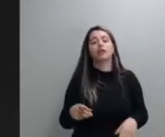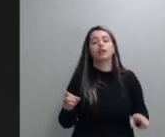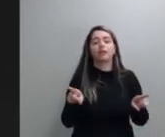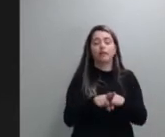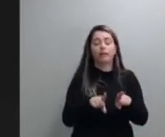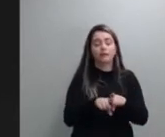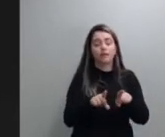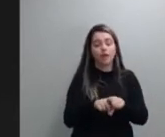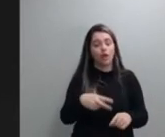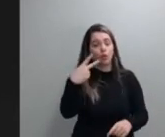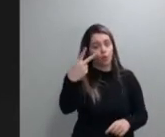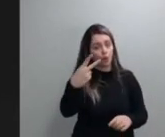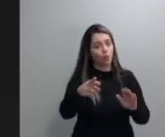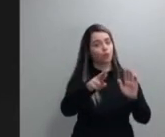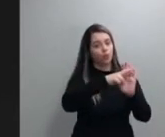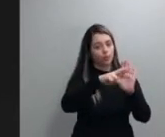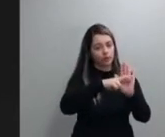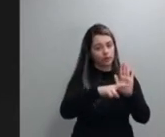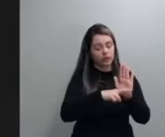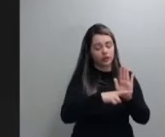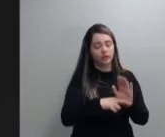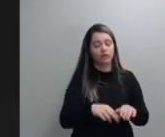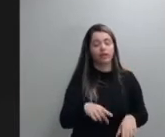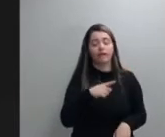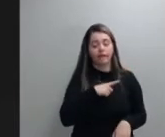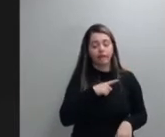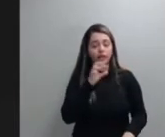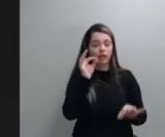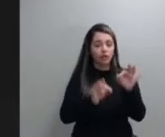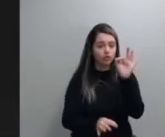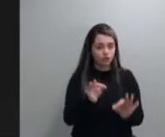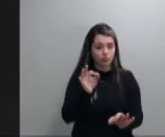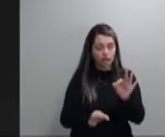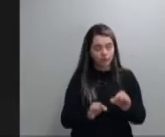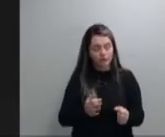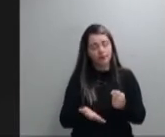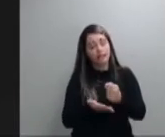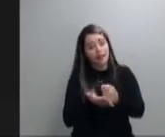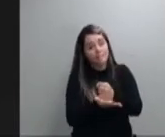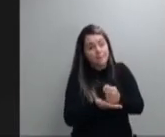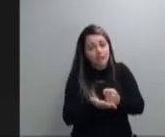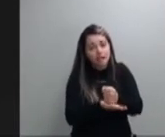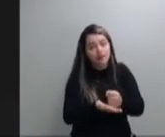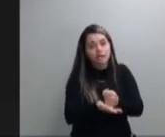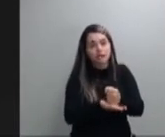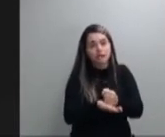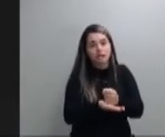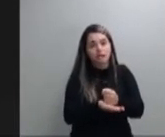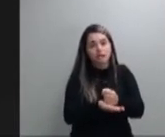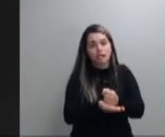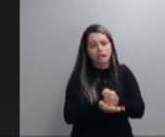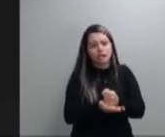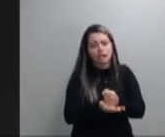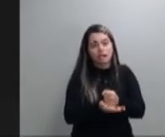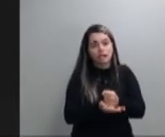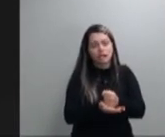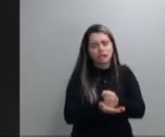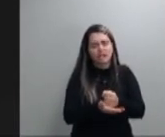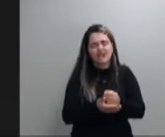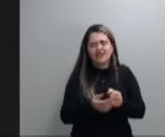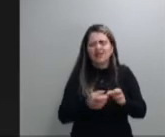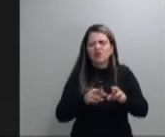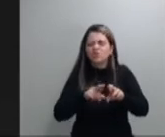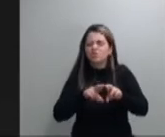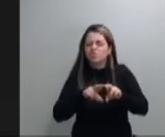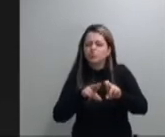julgamento numérico que os fundamentos são praticamente contraditórios entre um acordo e o